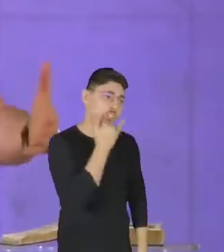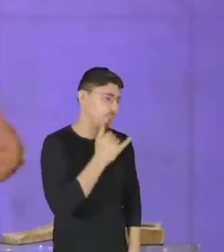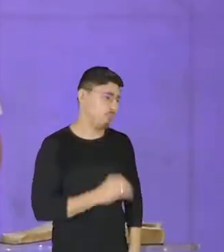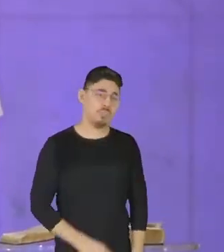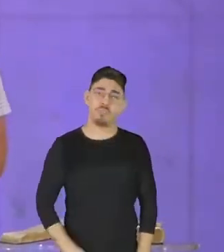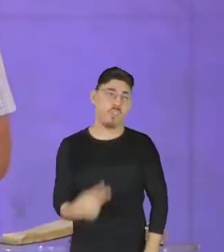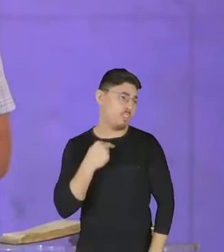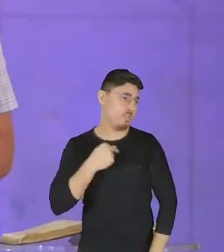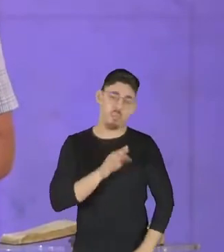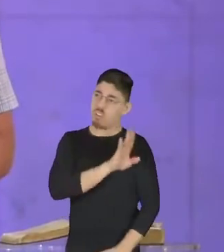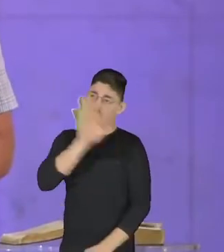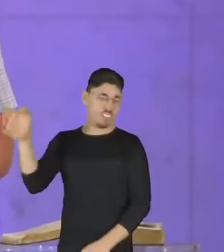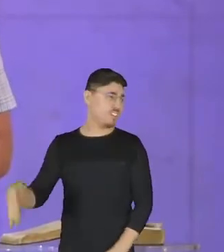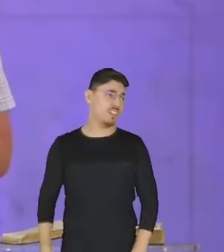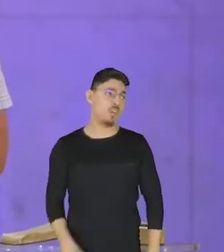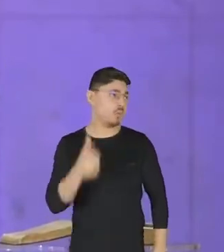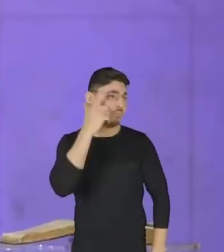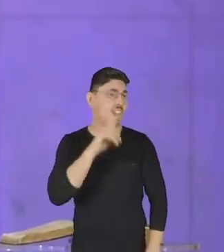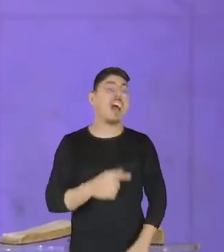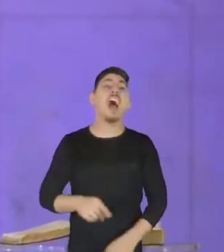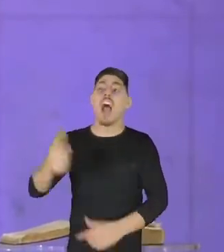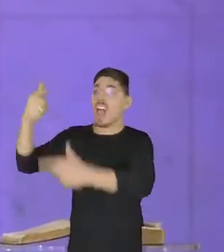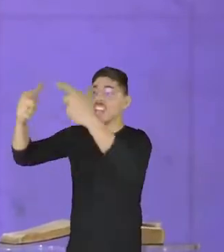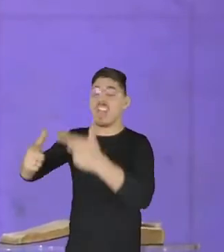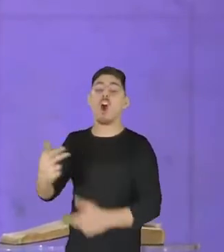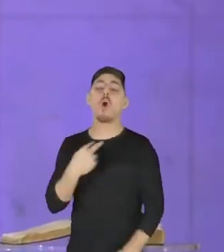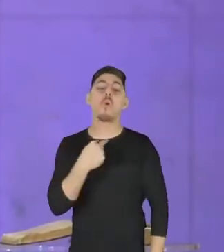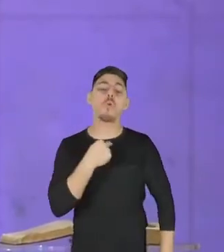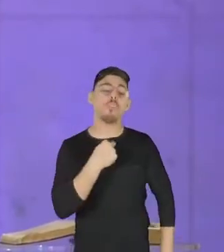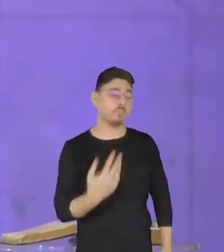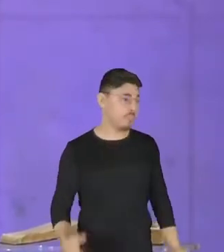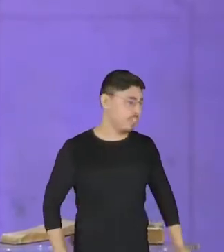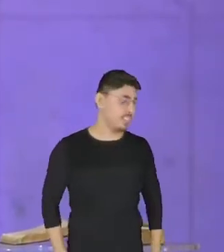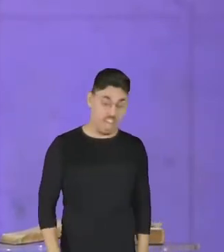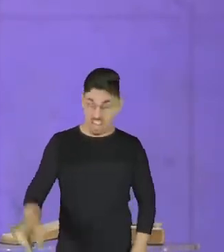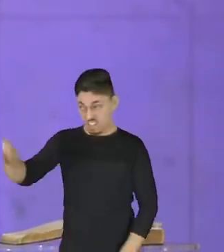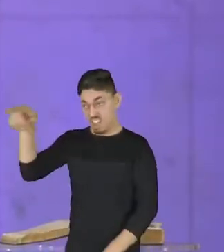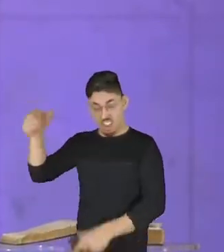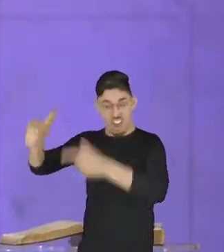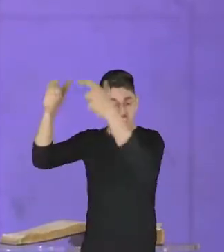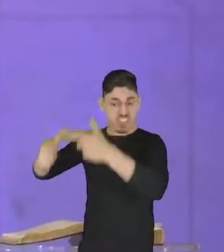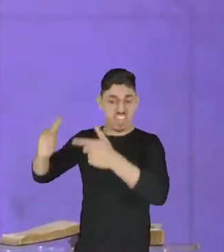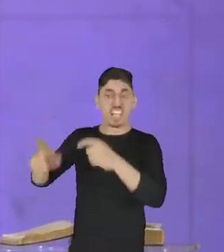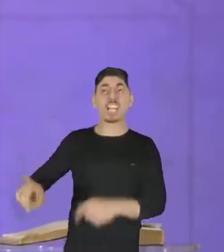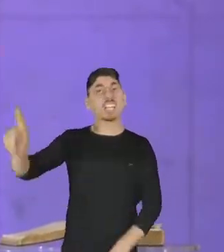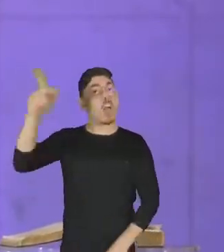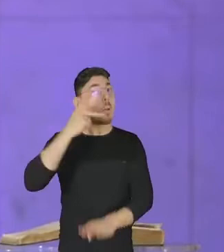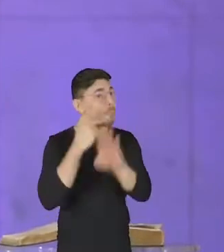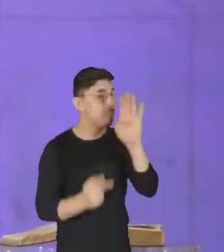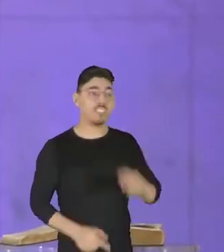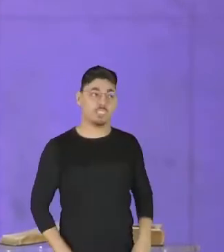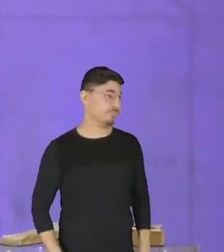está ocupada, essa terra aí que o Senhor falou que ia dar para a gente,